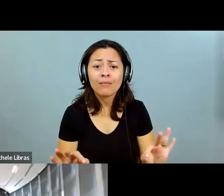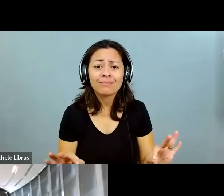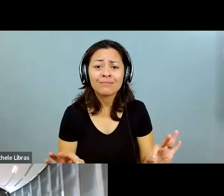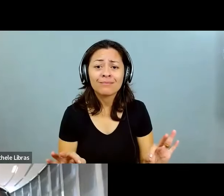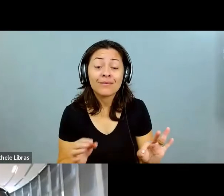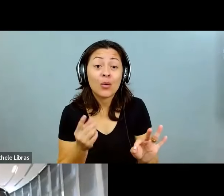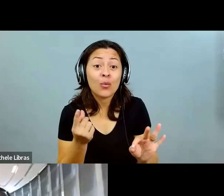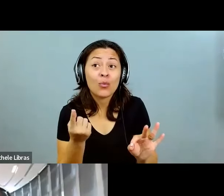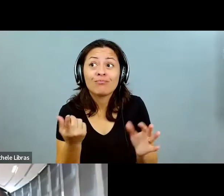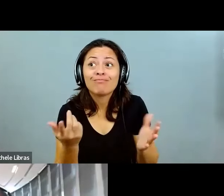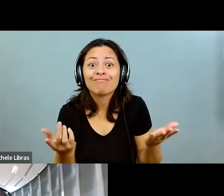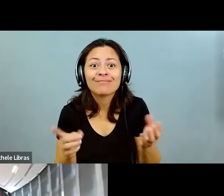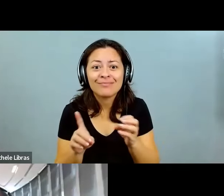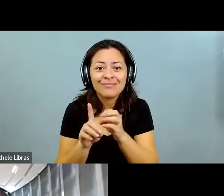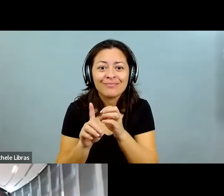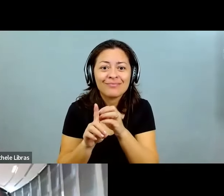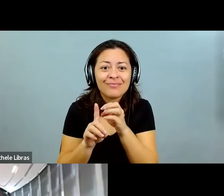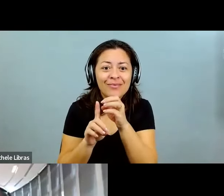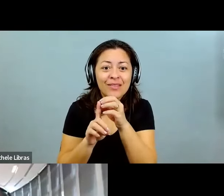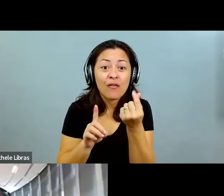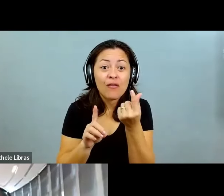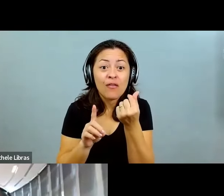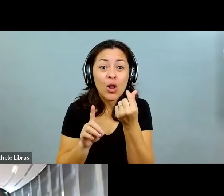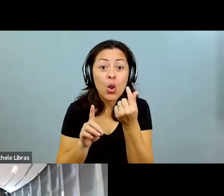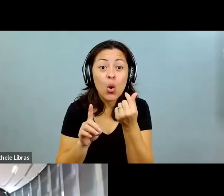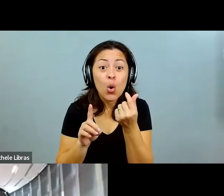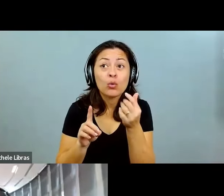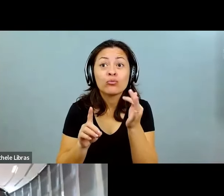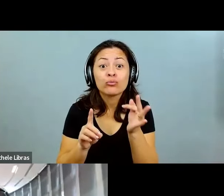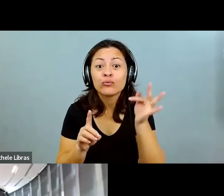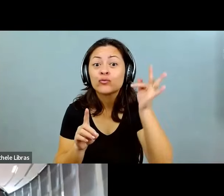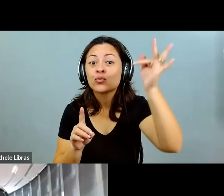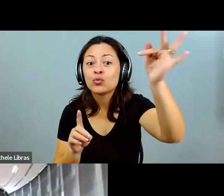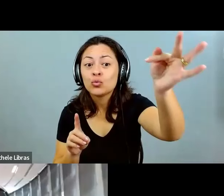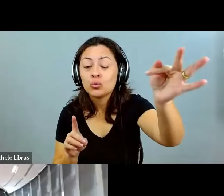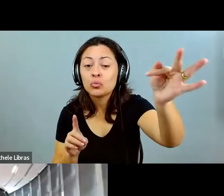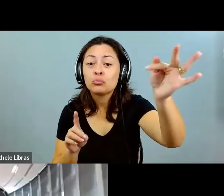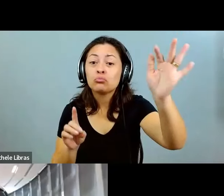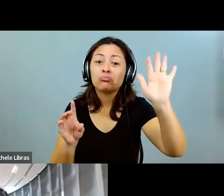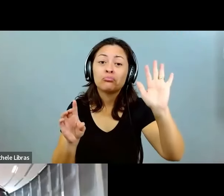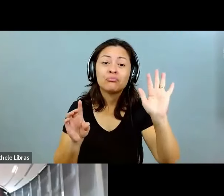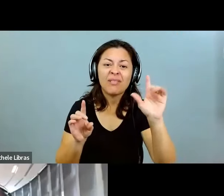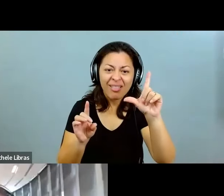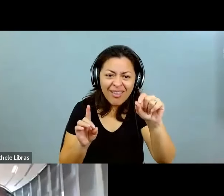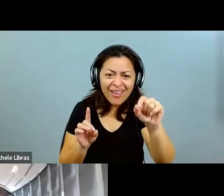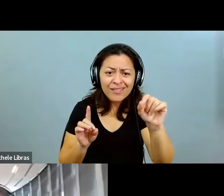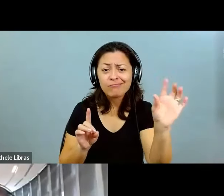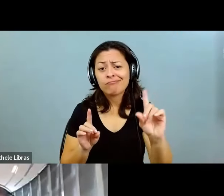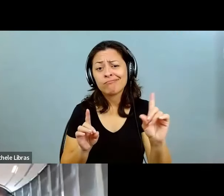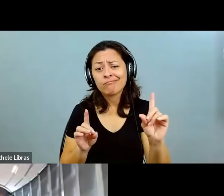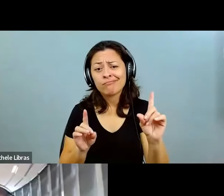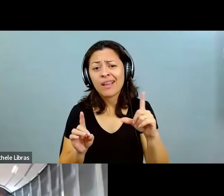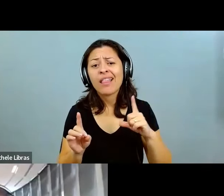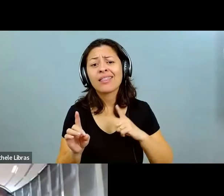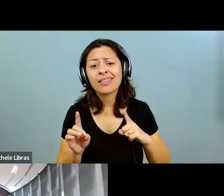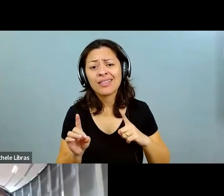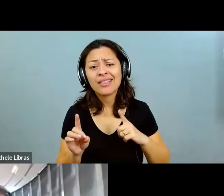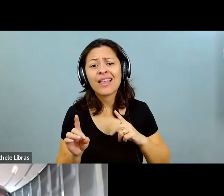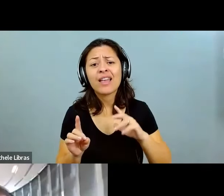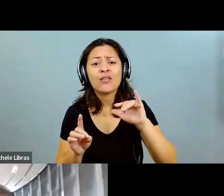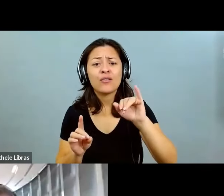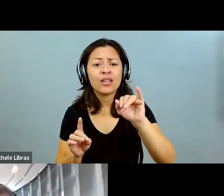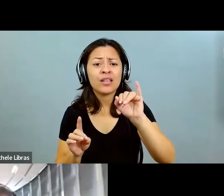preço o preço futuro histórico provavelmente não vai ser dessa teve inflação e ele vai